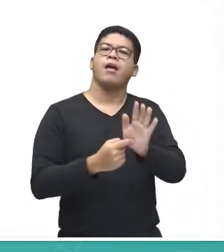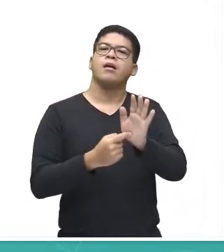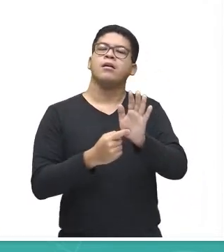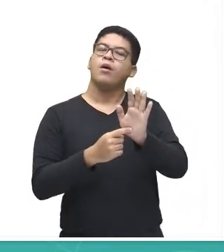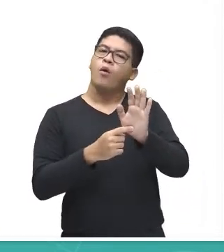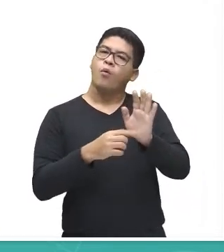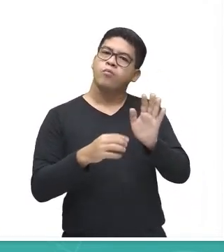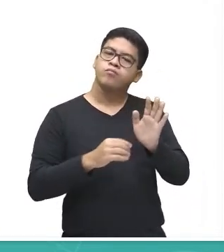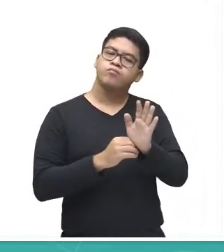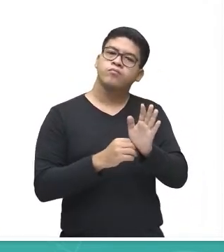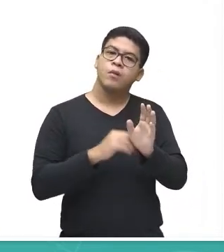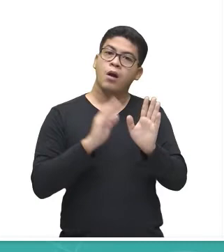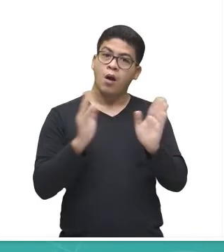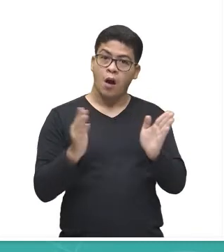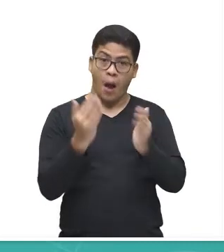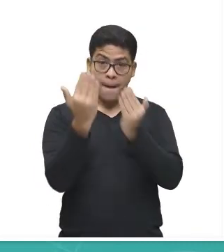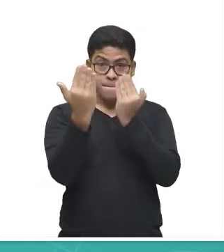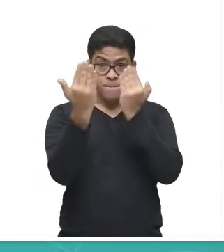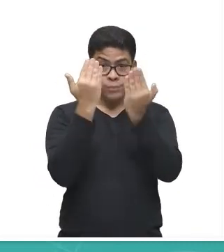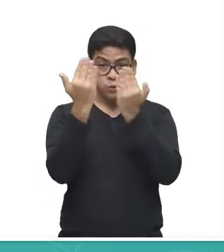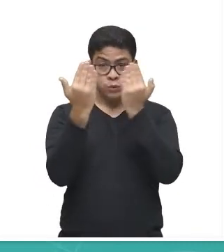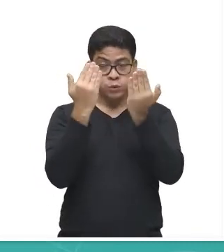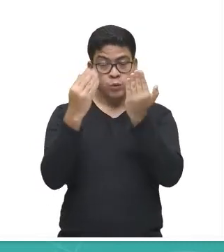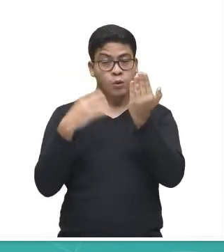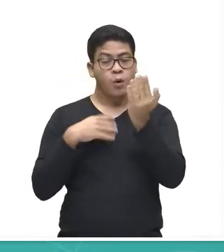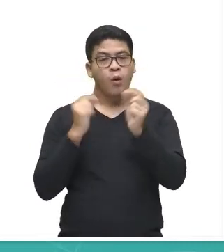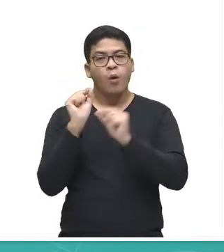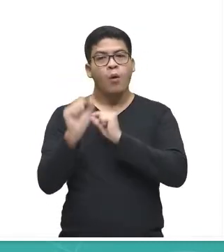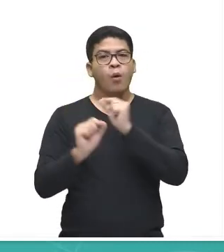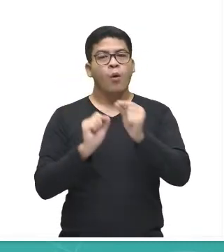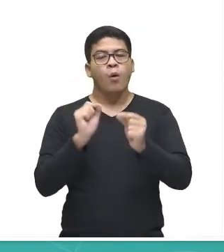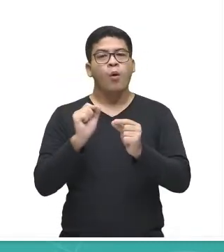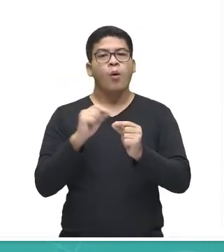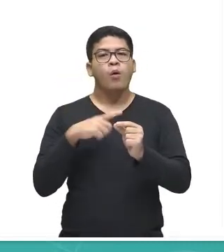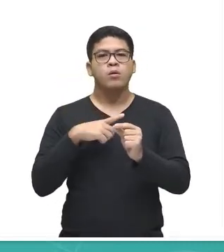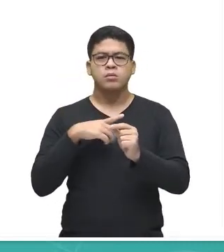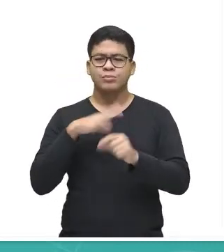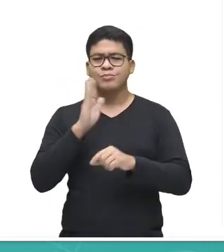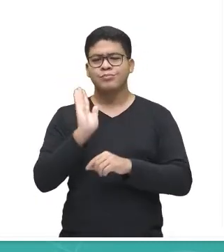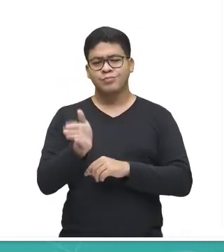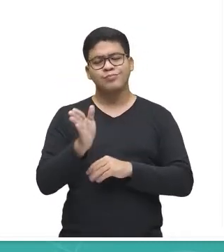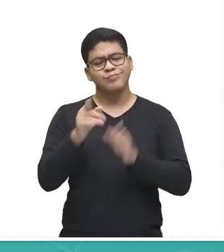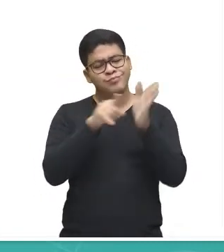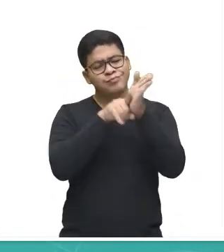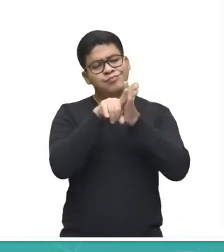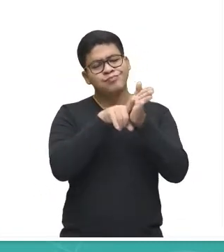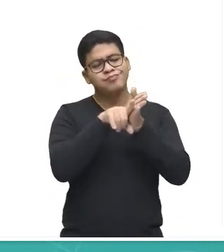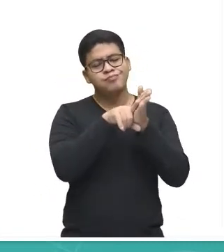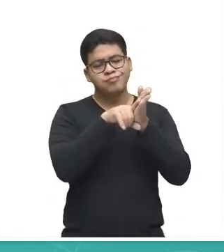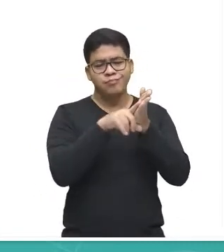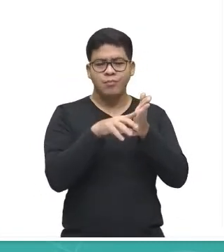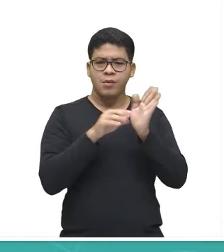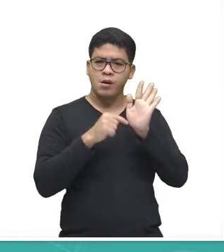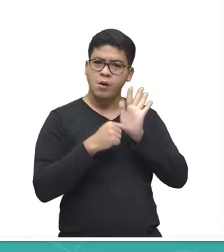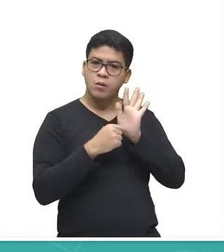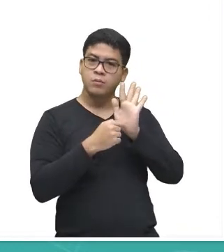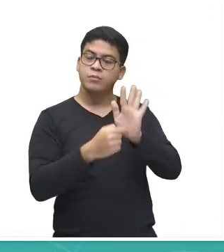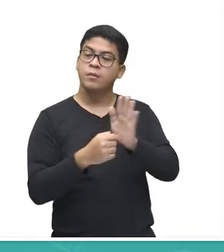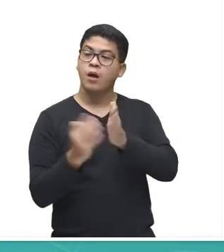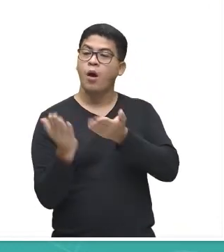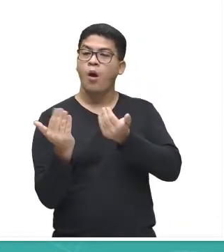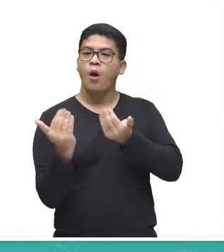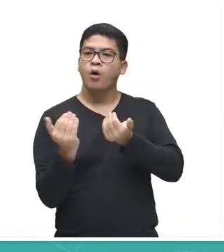estudos da psicologia contemporânea, né, que traz a adolescência como um